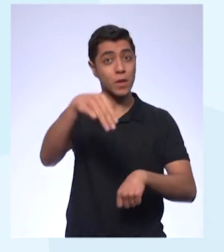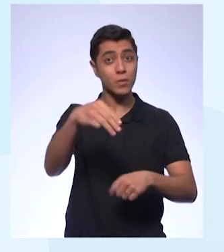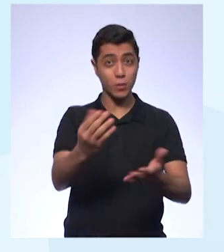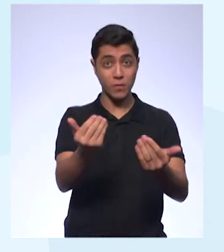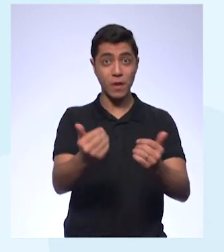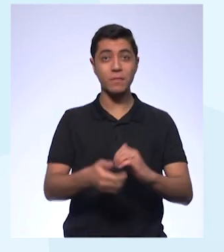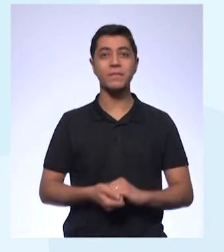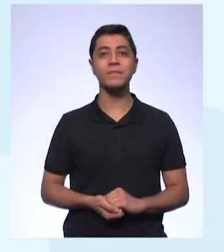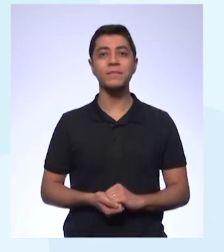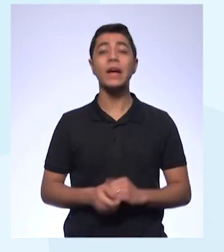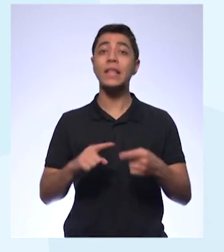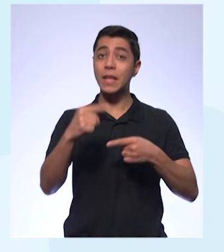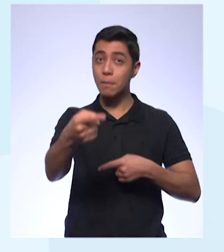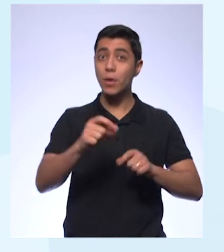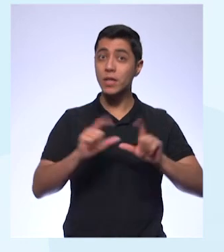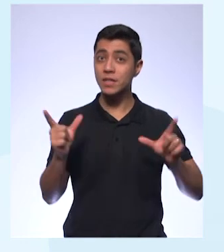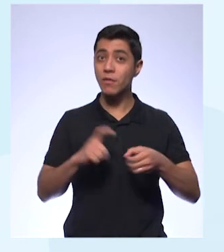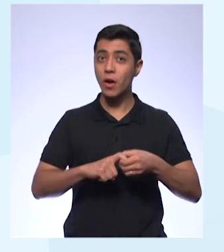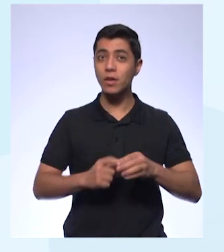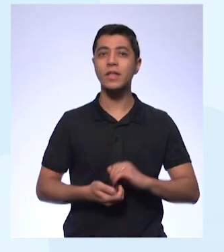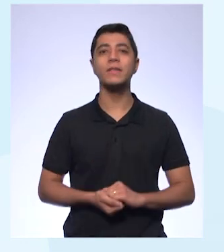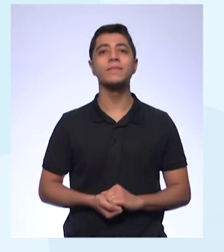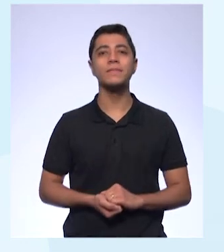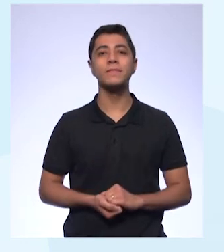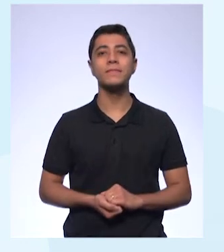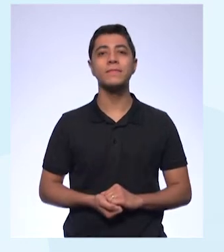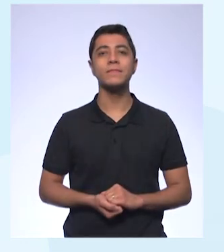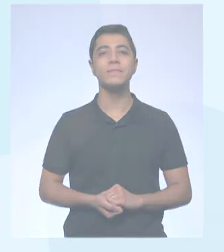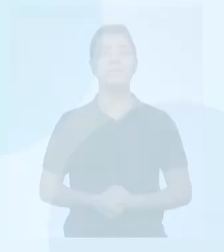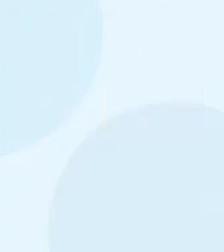sua resposta. Já já a gente volta.